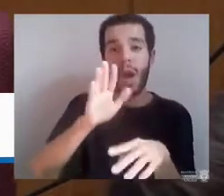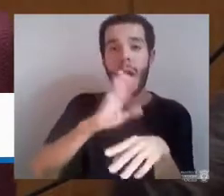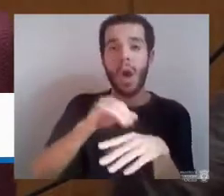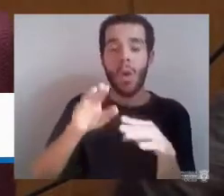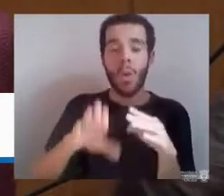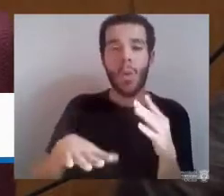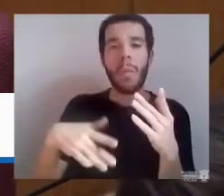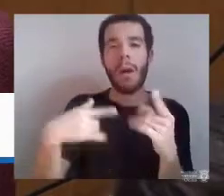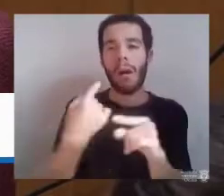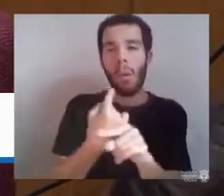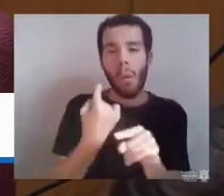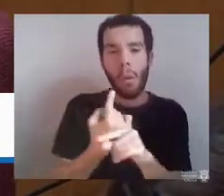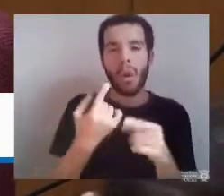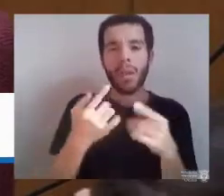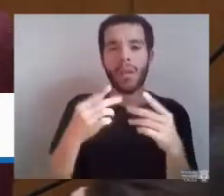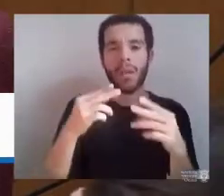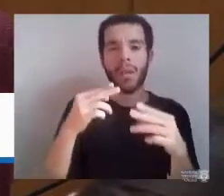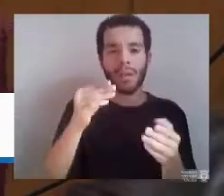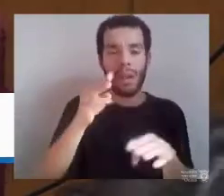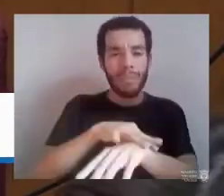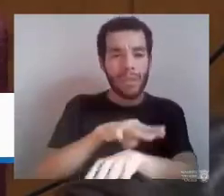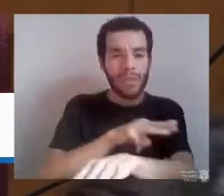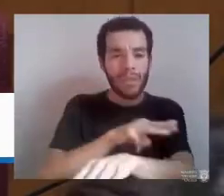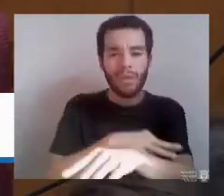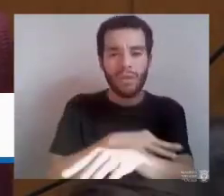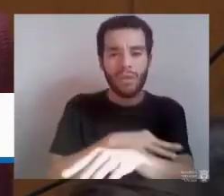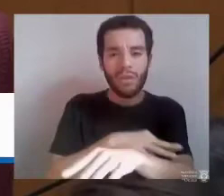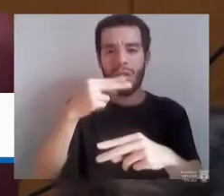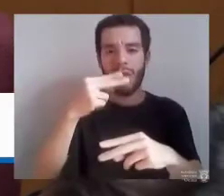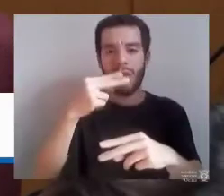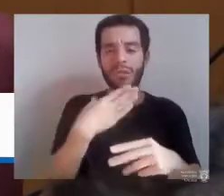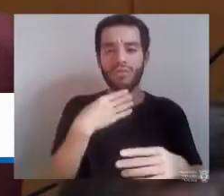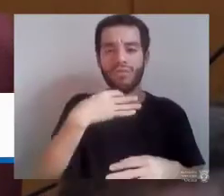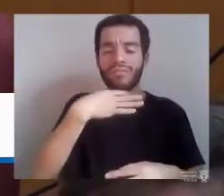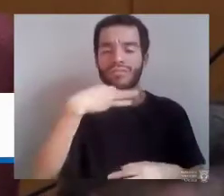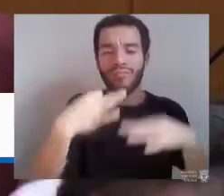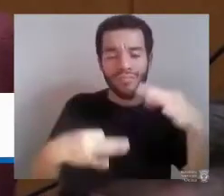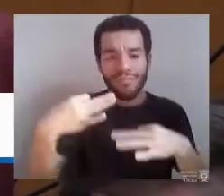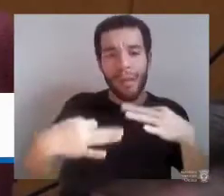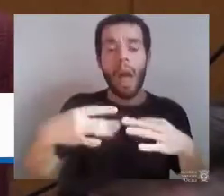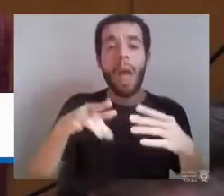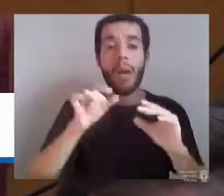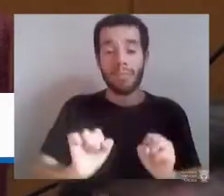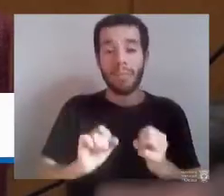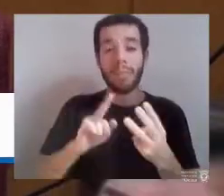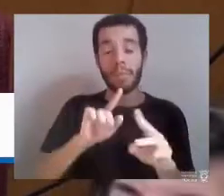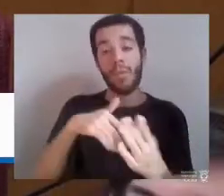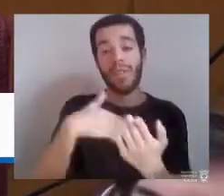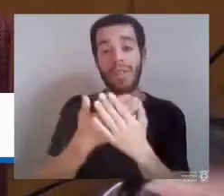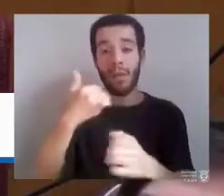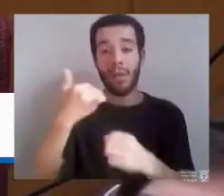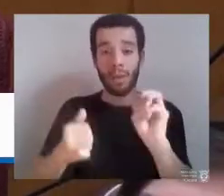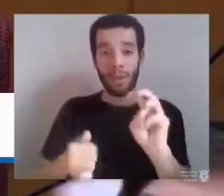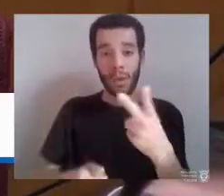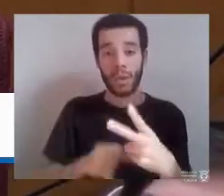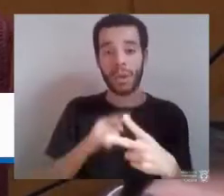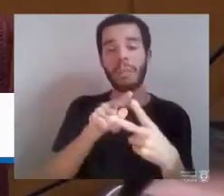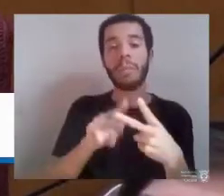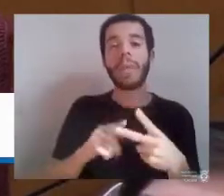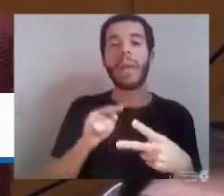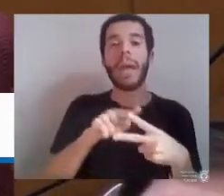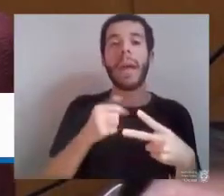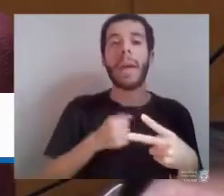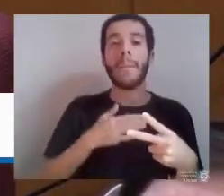jurídico-administrativas, ficaram dois. Dos dois, foi adjudicado à empresa vulgarmente conhecida por